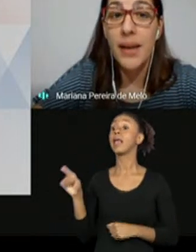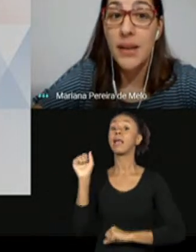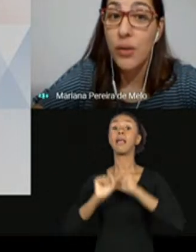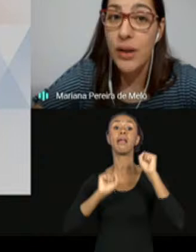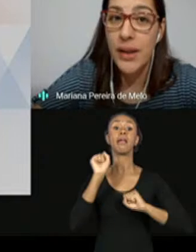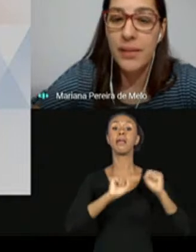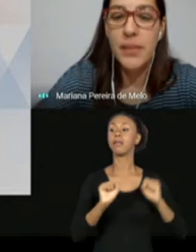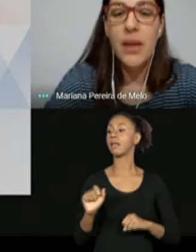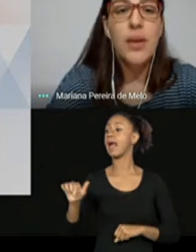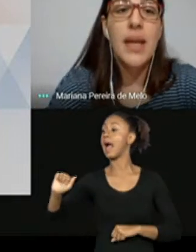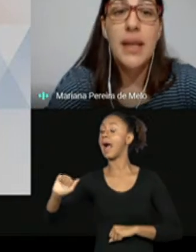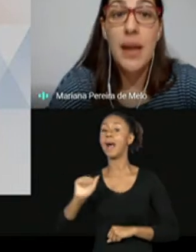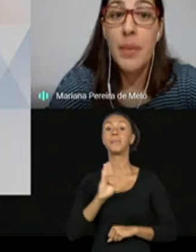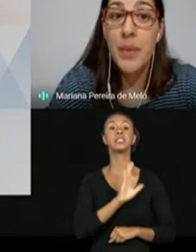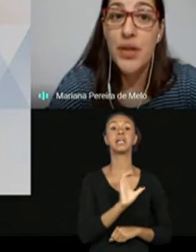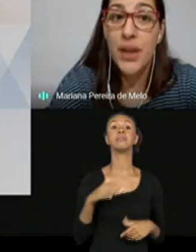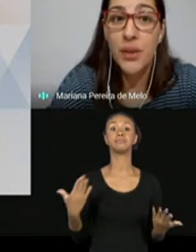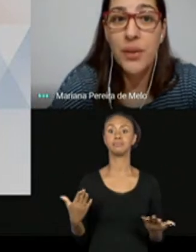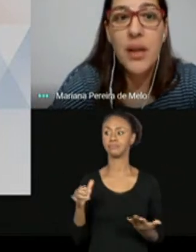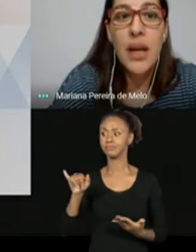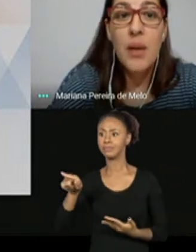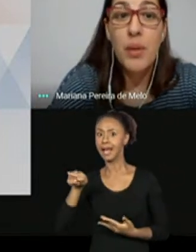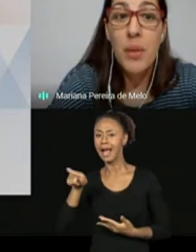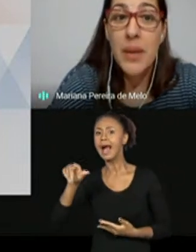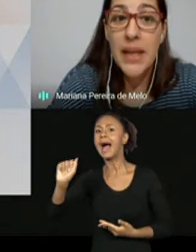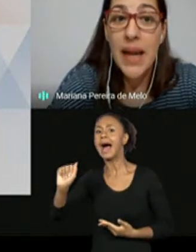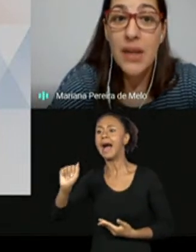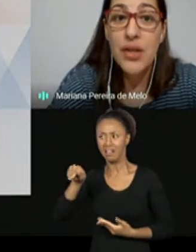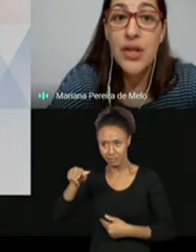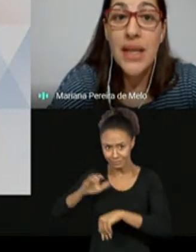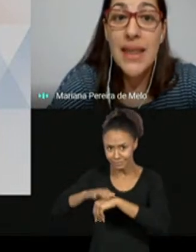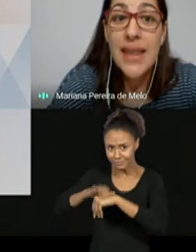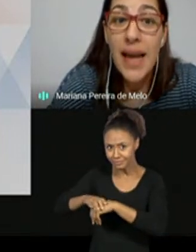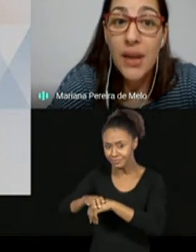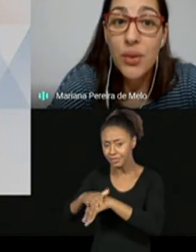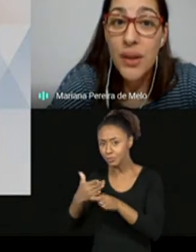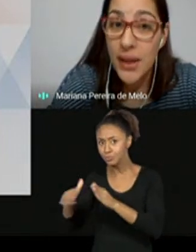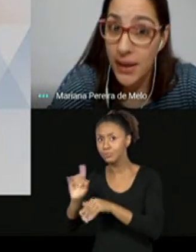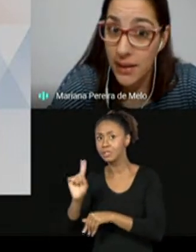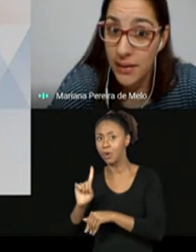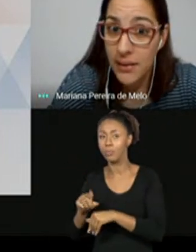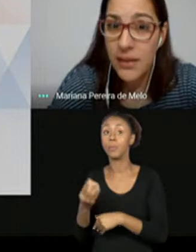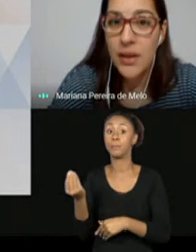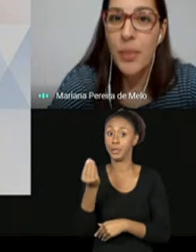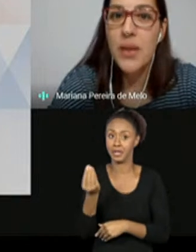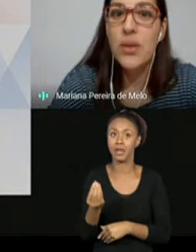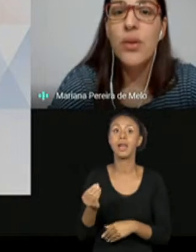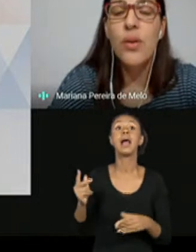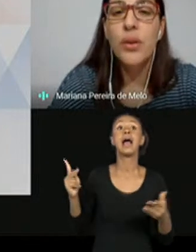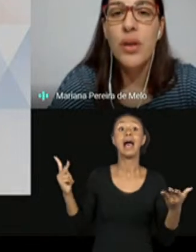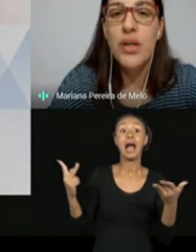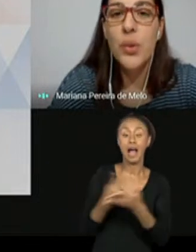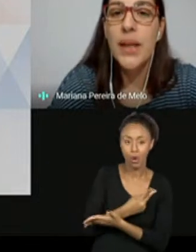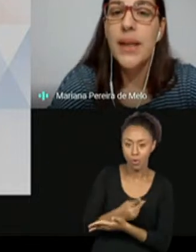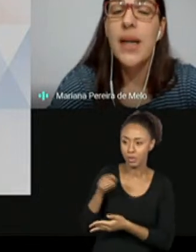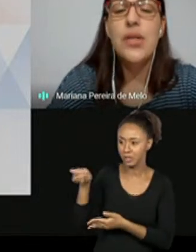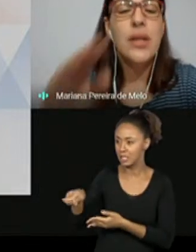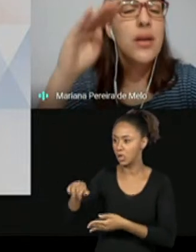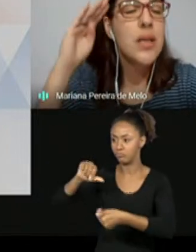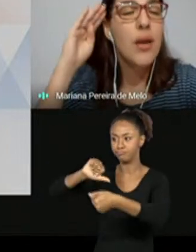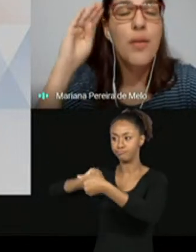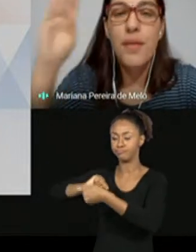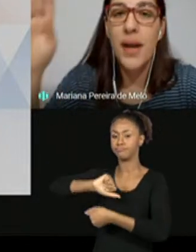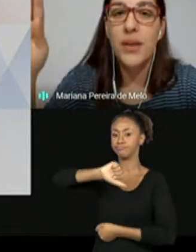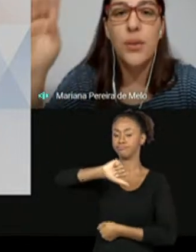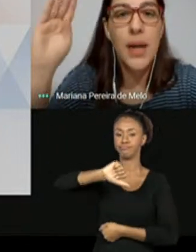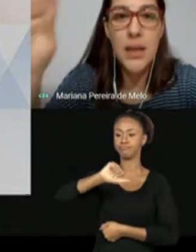A? Então, olha, o que ele está me pedindo? Probabilidade de, dado que não passou no controle de qualidade, então,